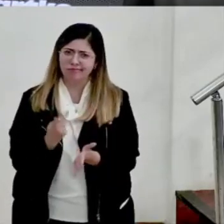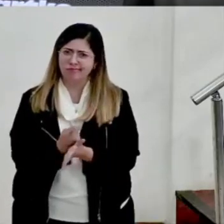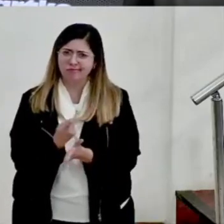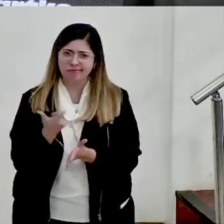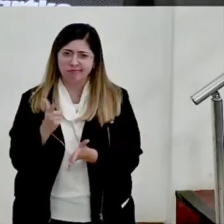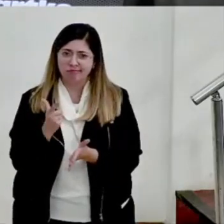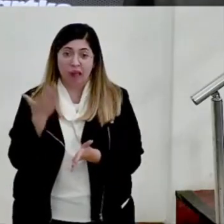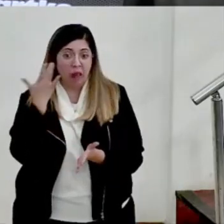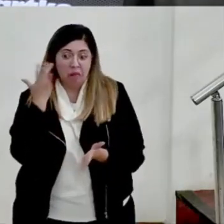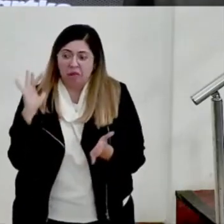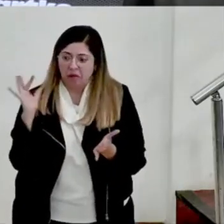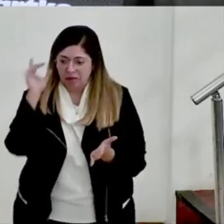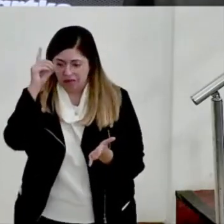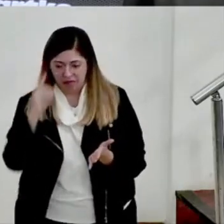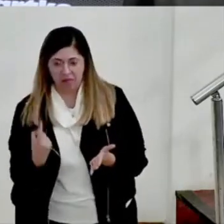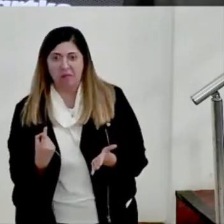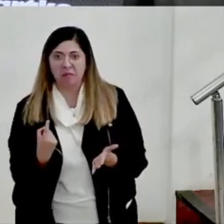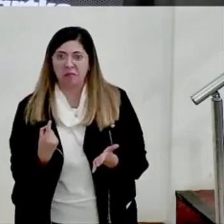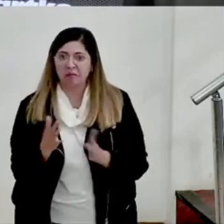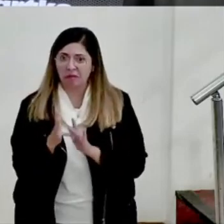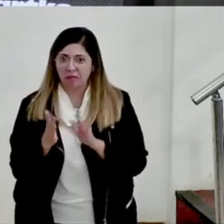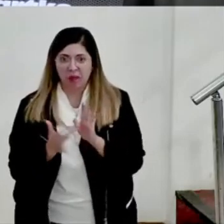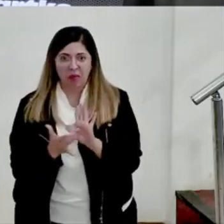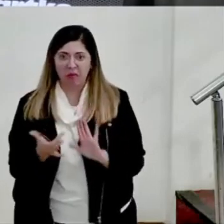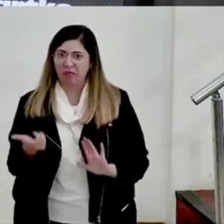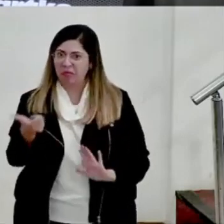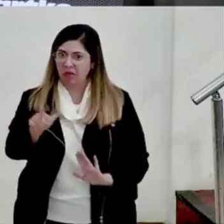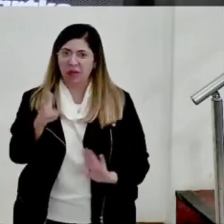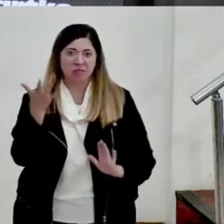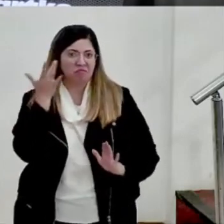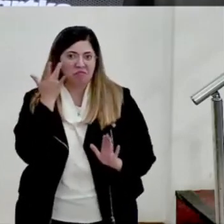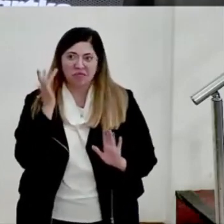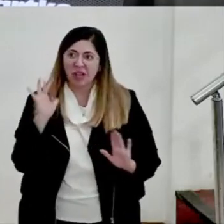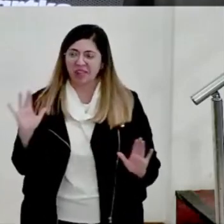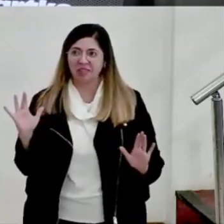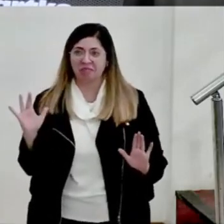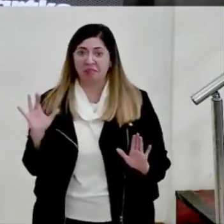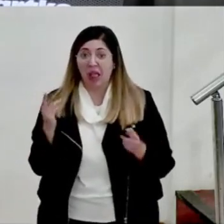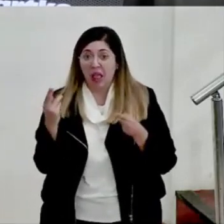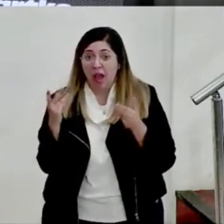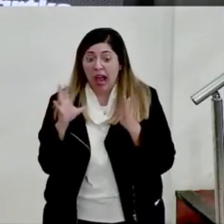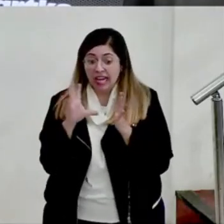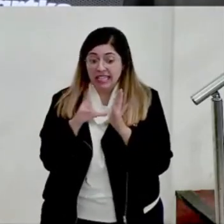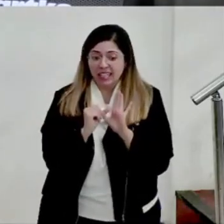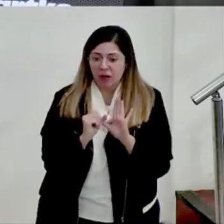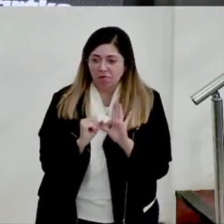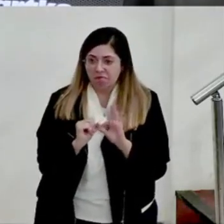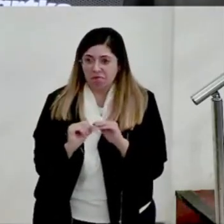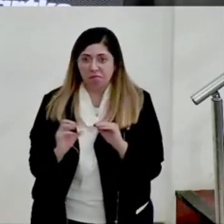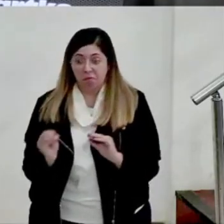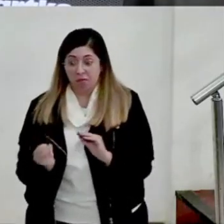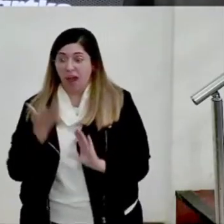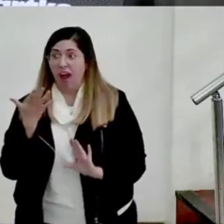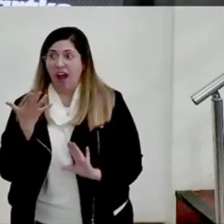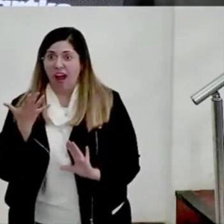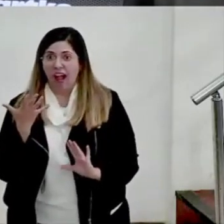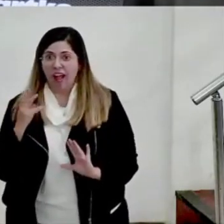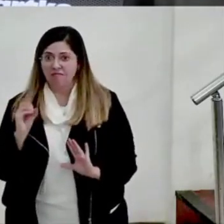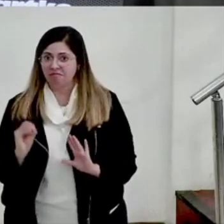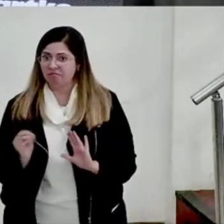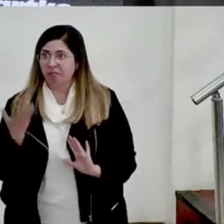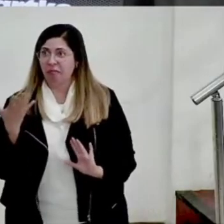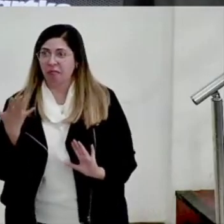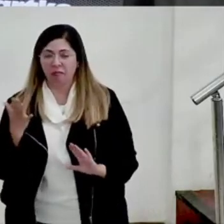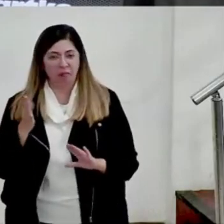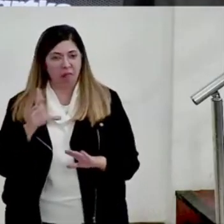imprevisível. Datar o retorno de Jesus é tolice. O dia virá como um ladrão. No dia em que todos não estiverem